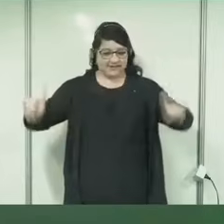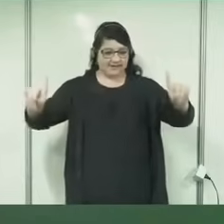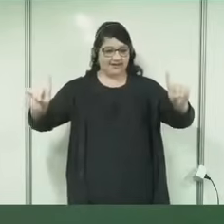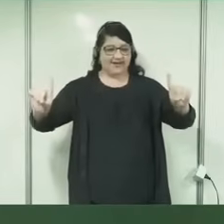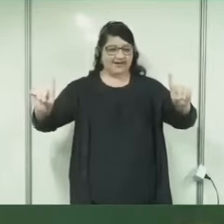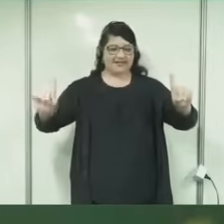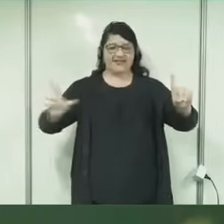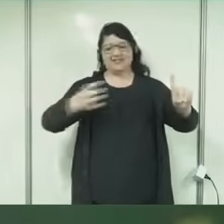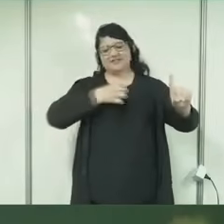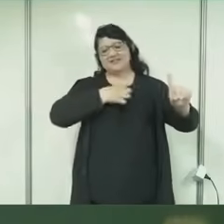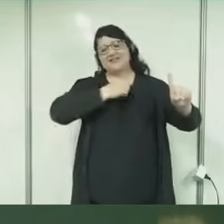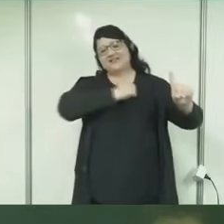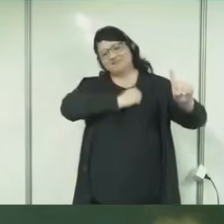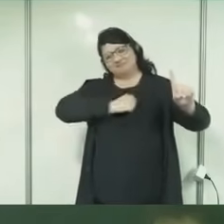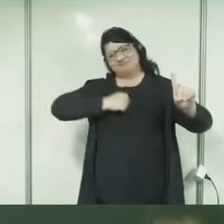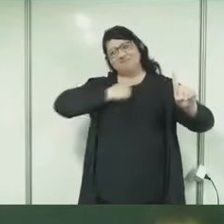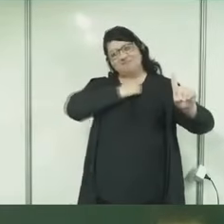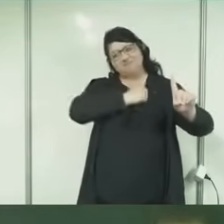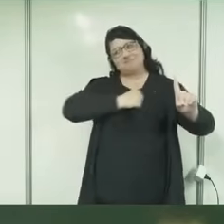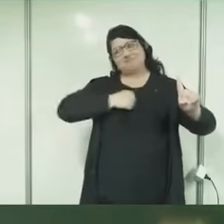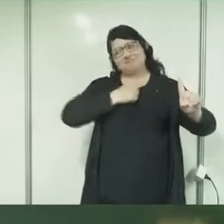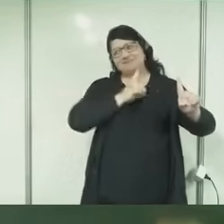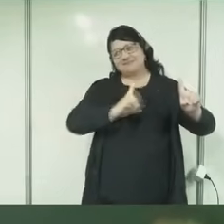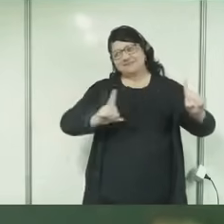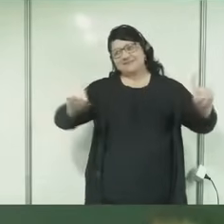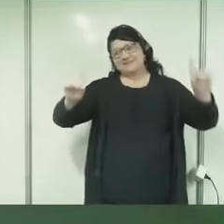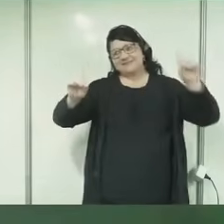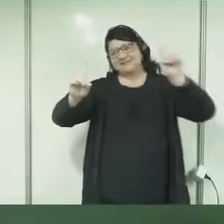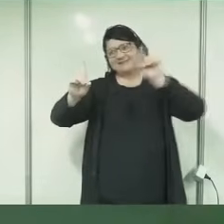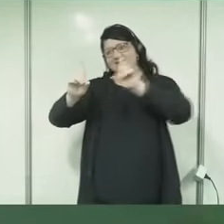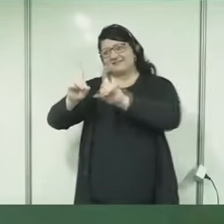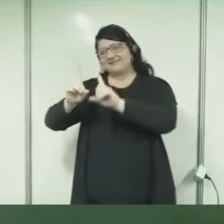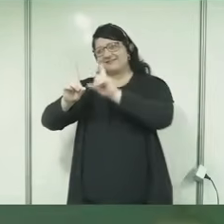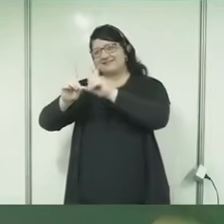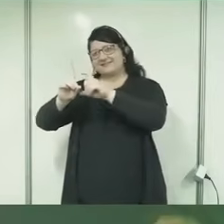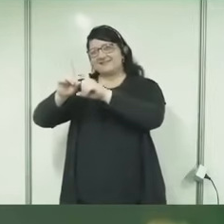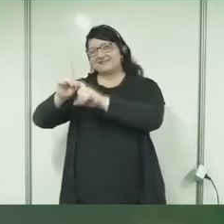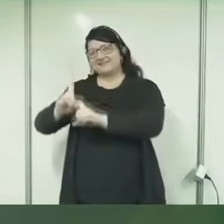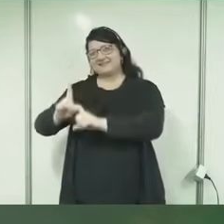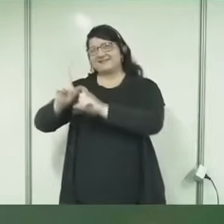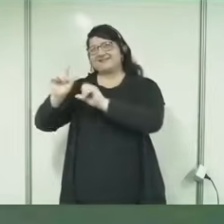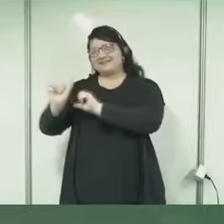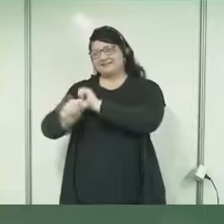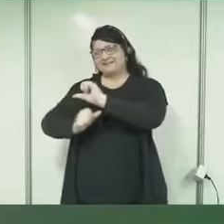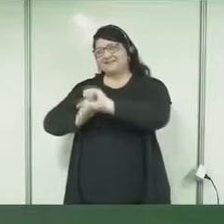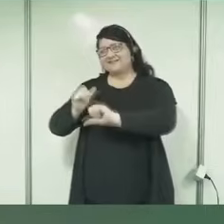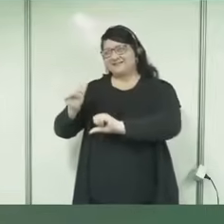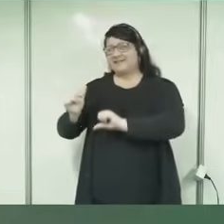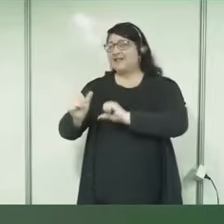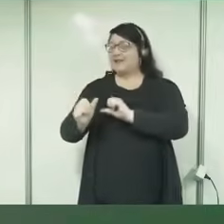saudades quando longe estiver. Eu quero ter